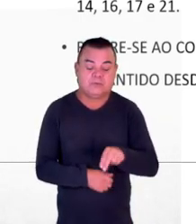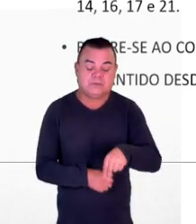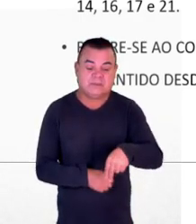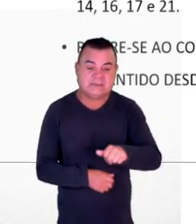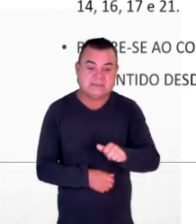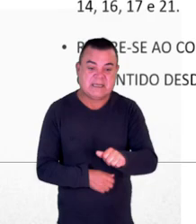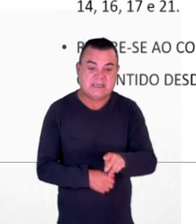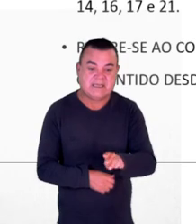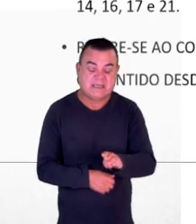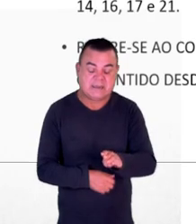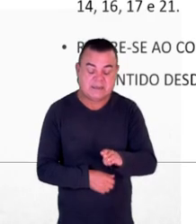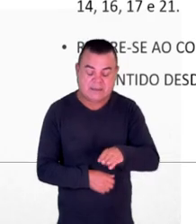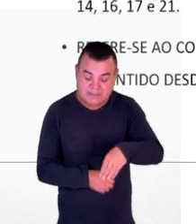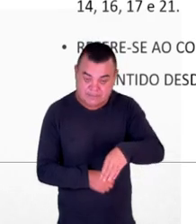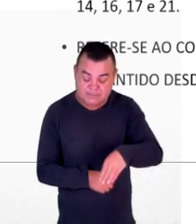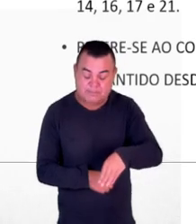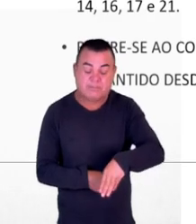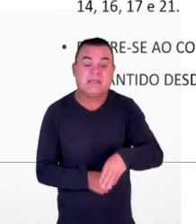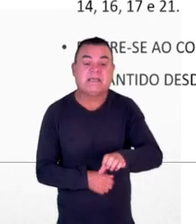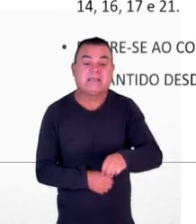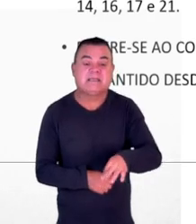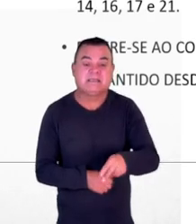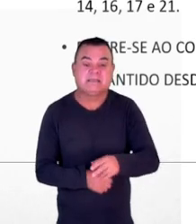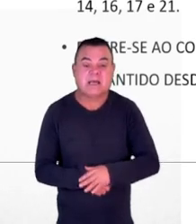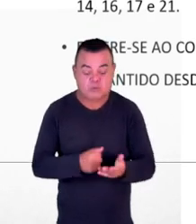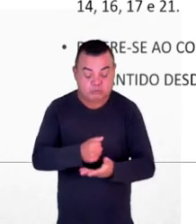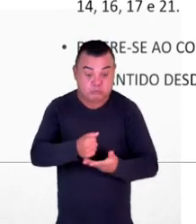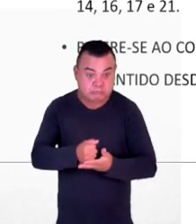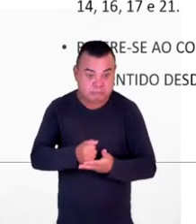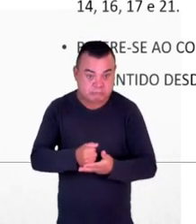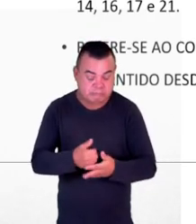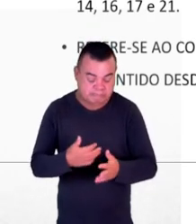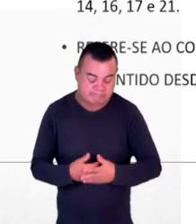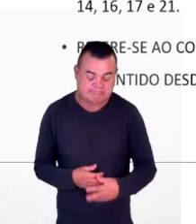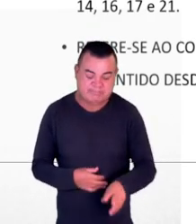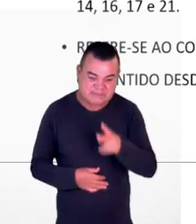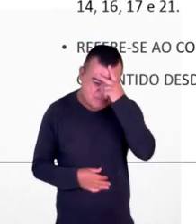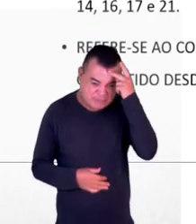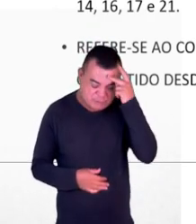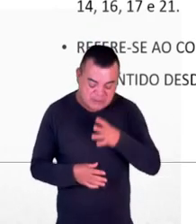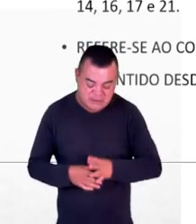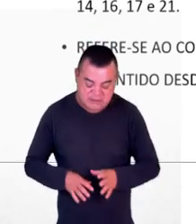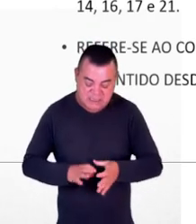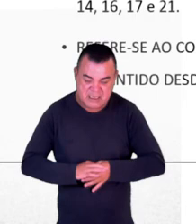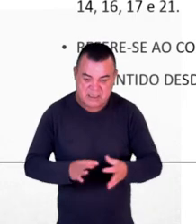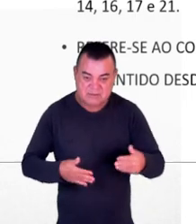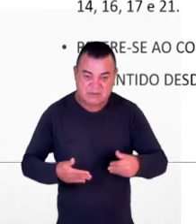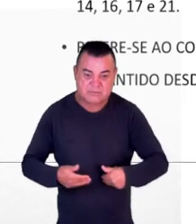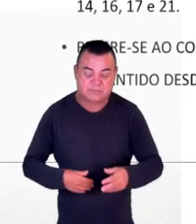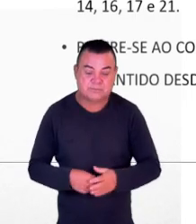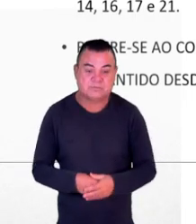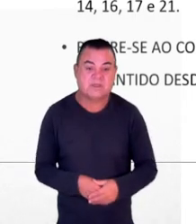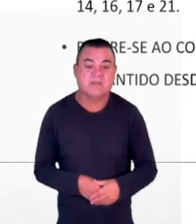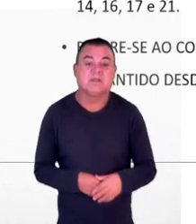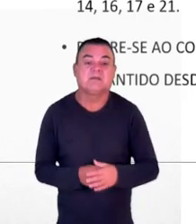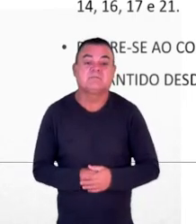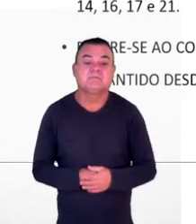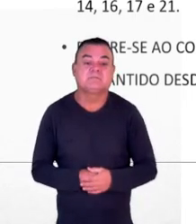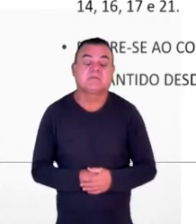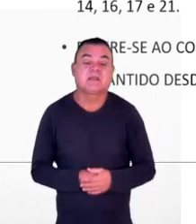fundamental de toda a pessoa a estar livre da fome o o norueguês asor